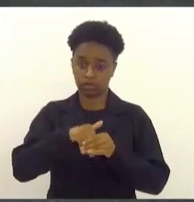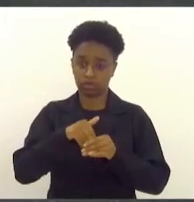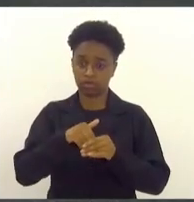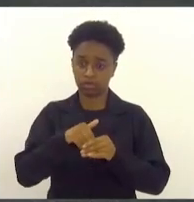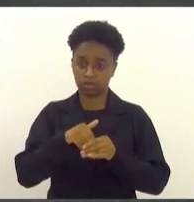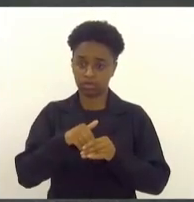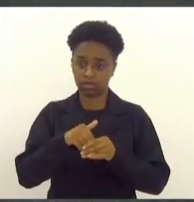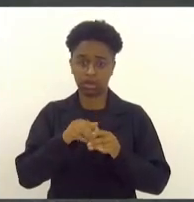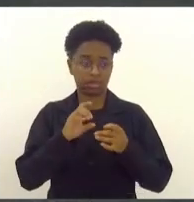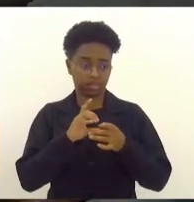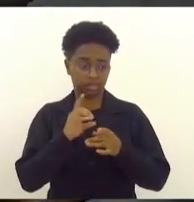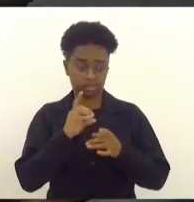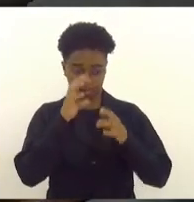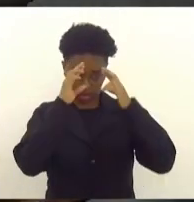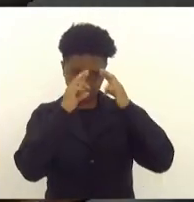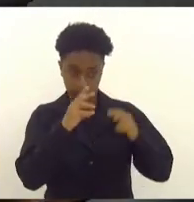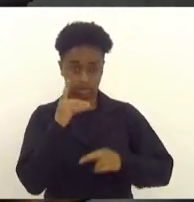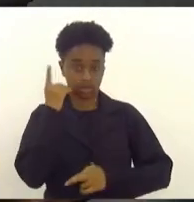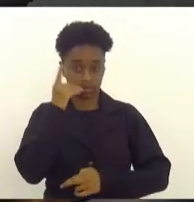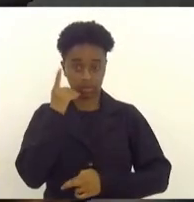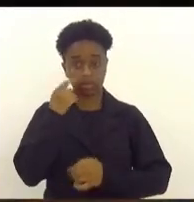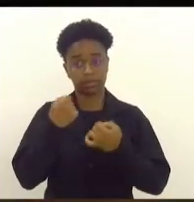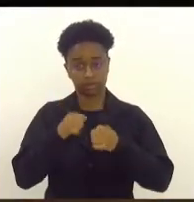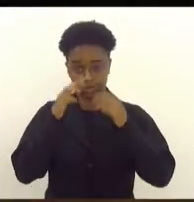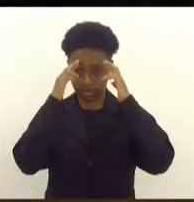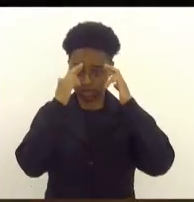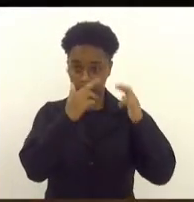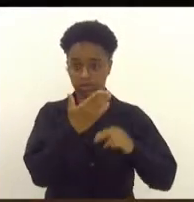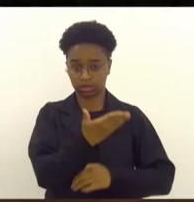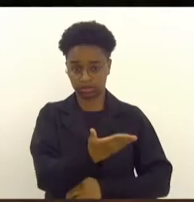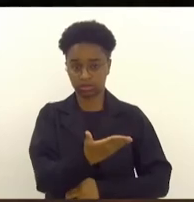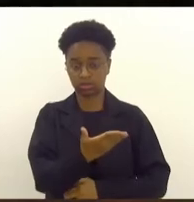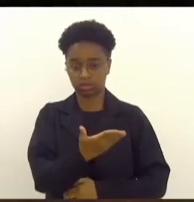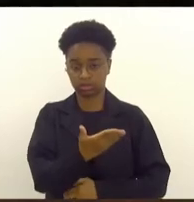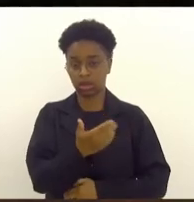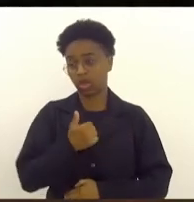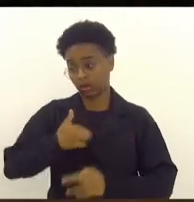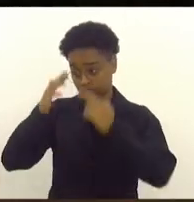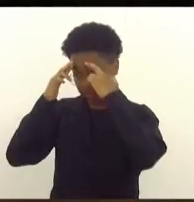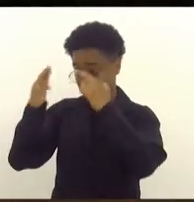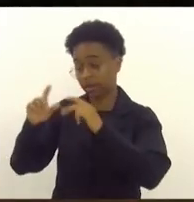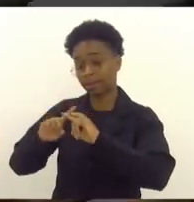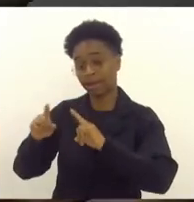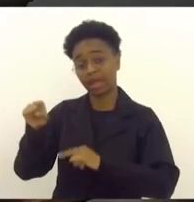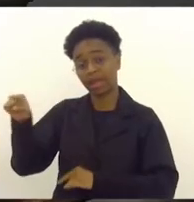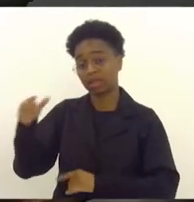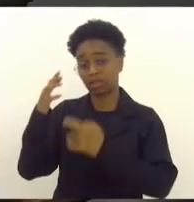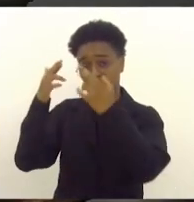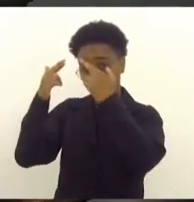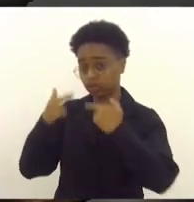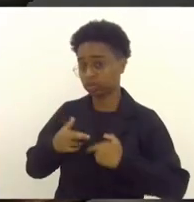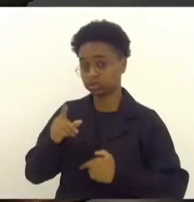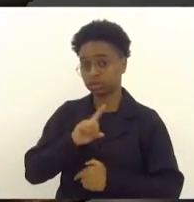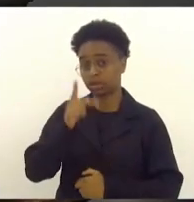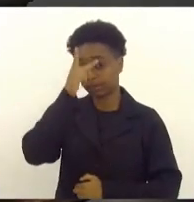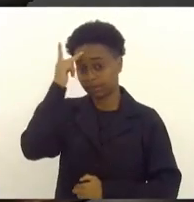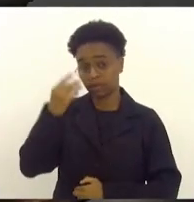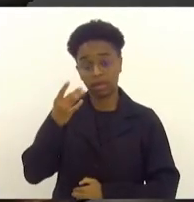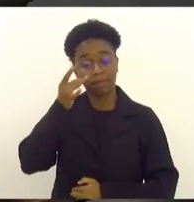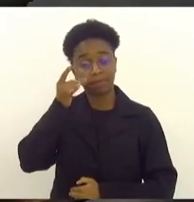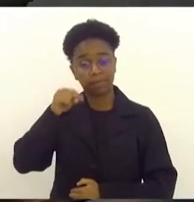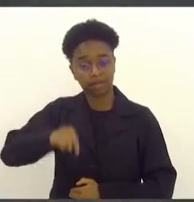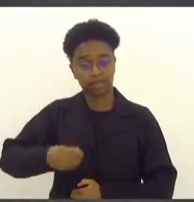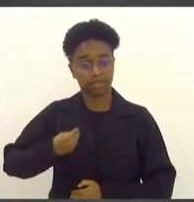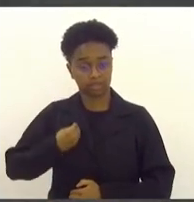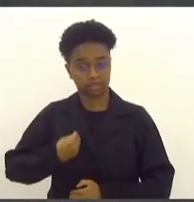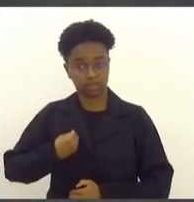onde ele está certo só tem que respeitar você a tua respeitando mas ele não está respeitando os que estão aqui presente no plenário